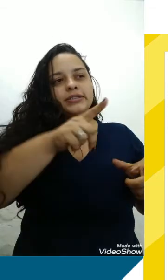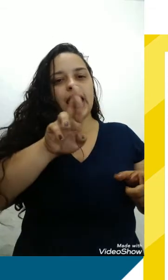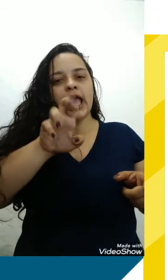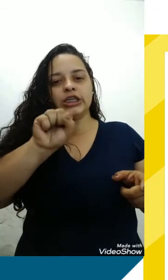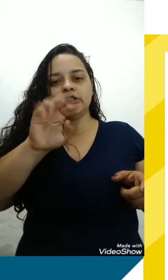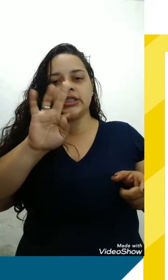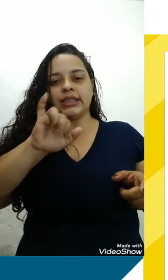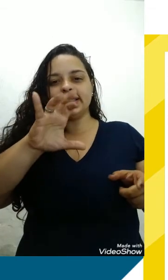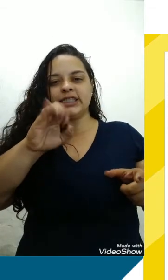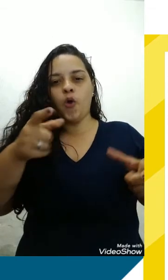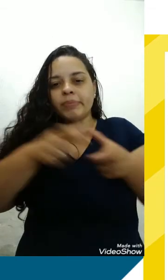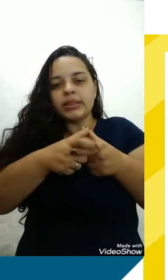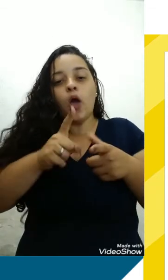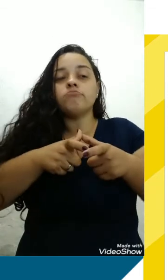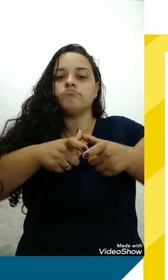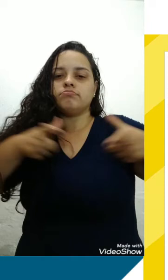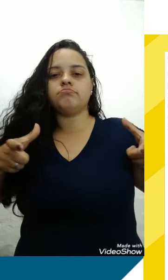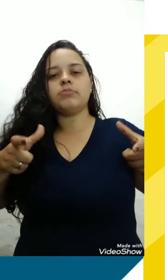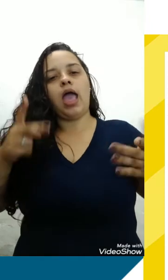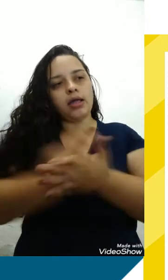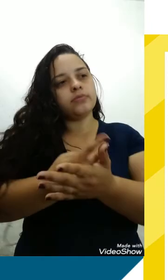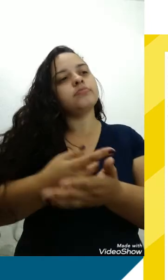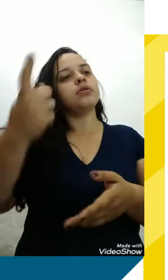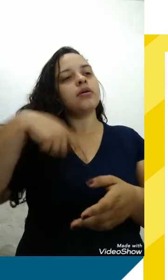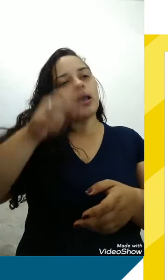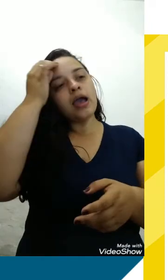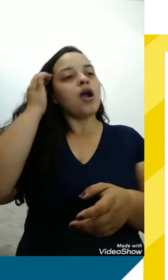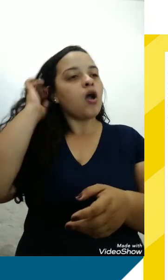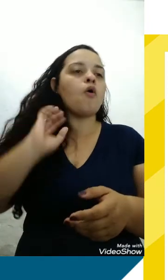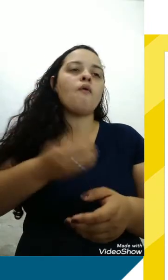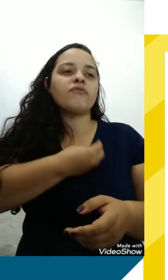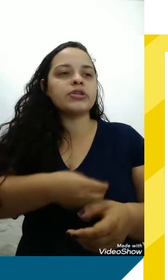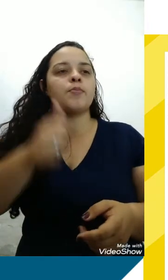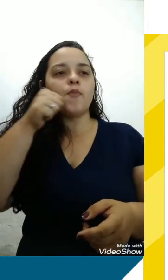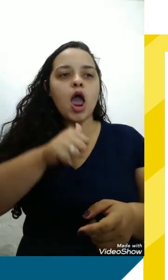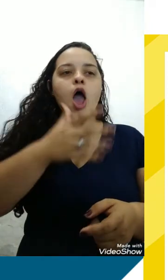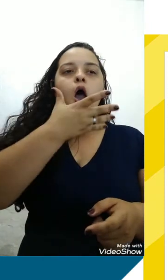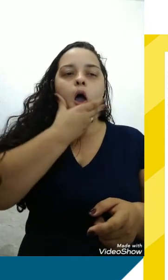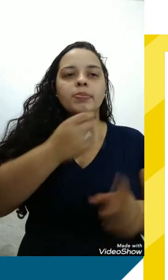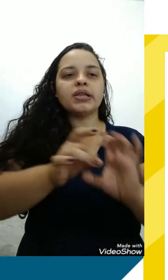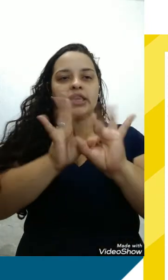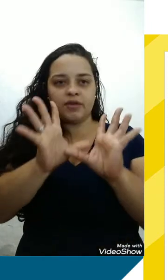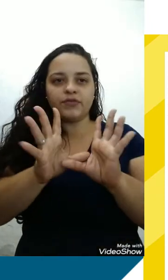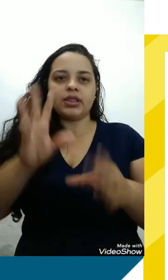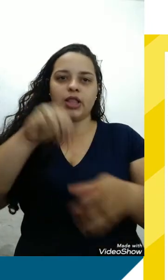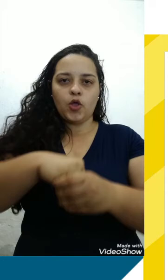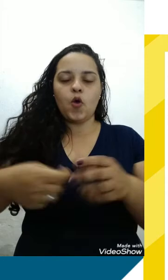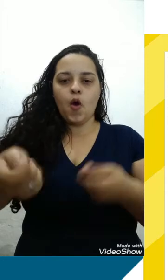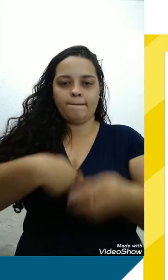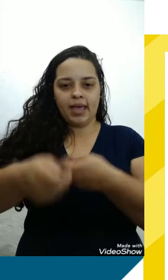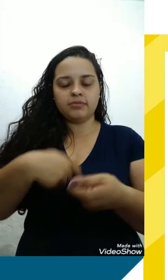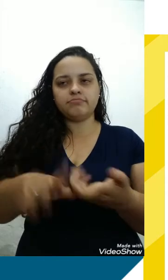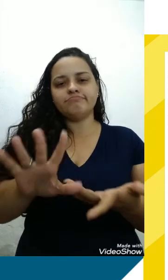A letra B: convivência entre homens e mulheres livres de diversas origens no pequeno comércio. É bem verdade que existia